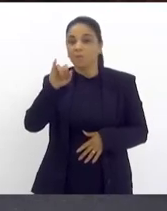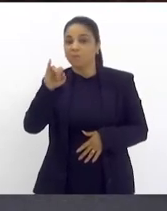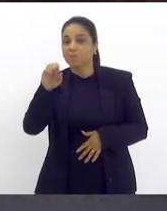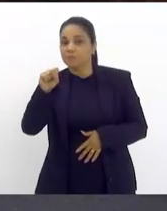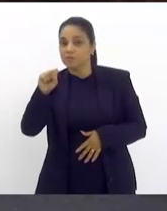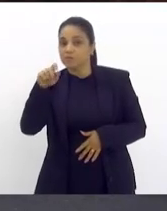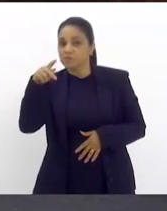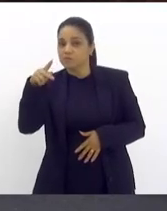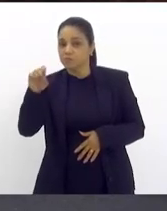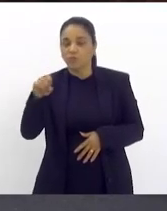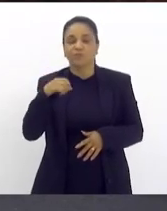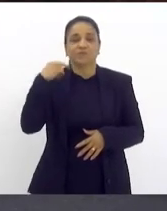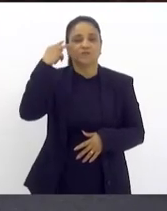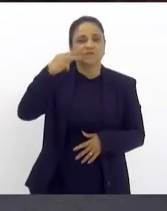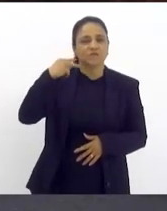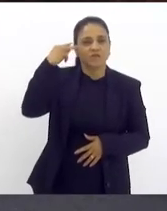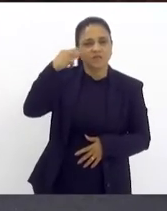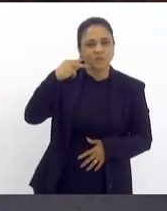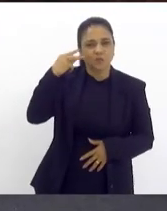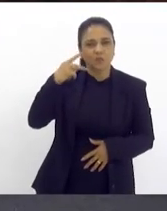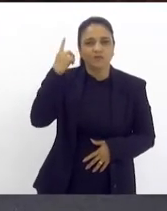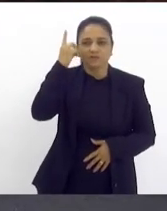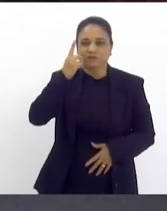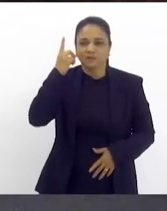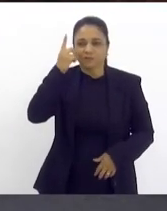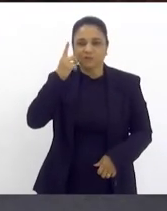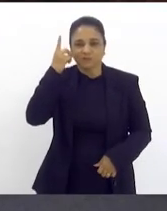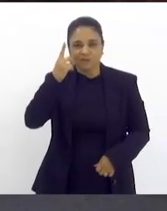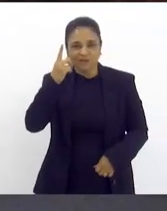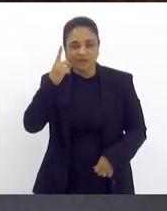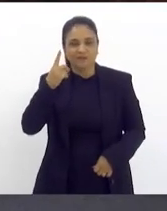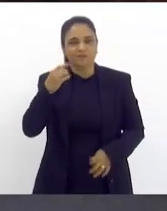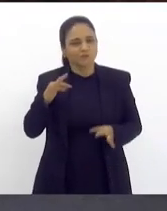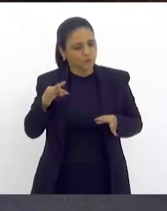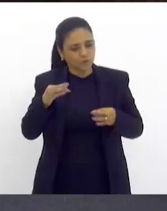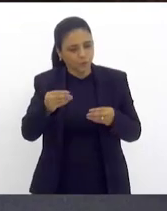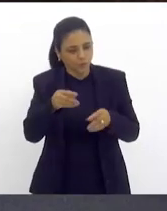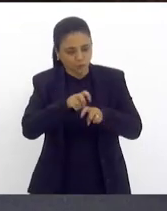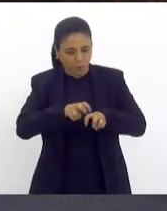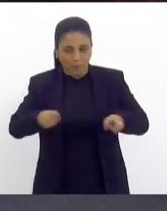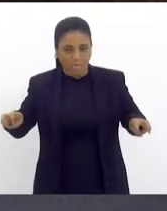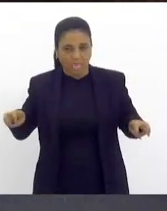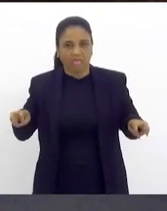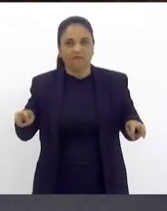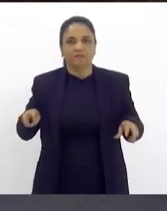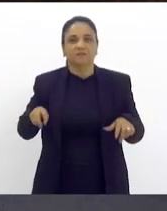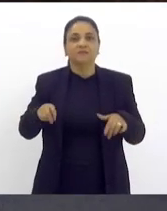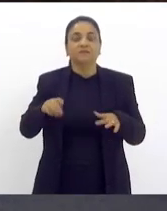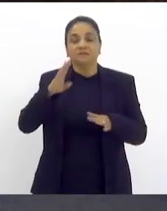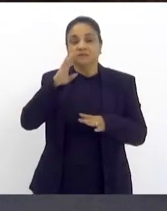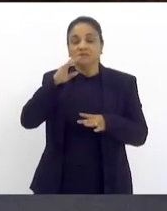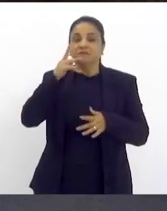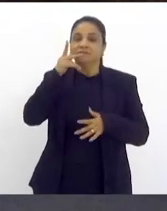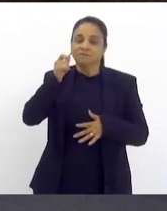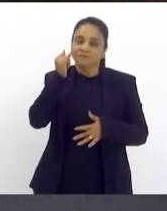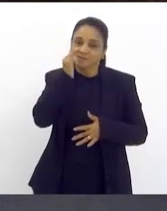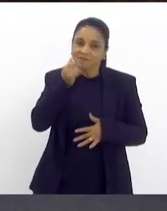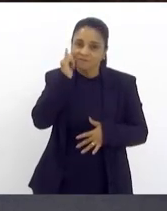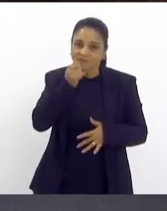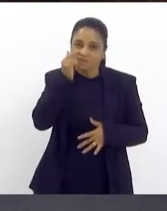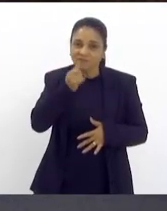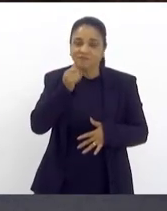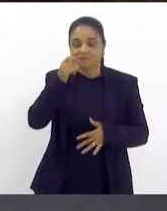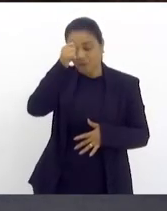e deputados que compõem essa mesa, para dizer mais diretamente ao prefeito